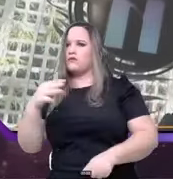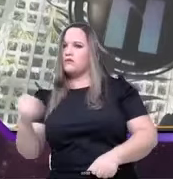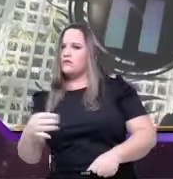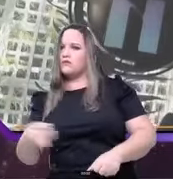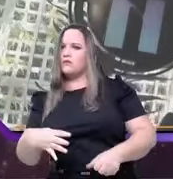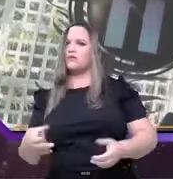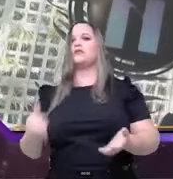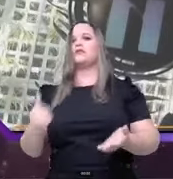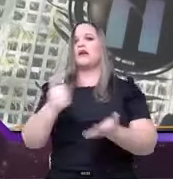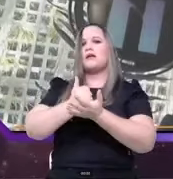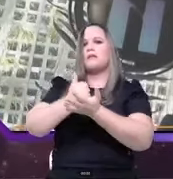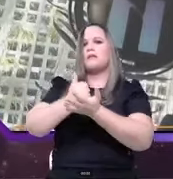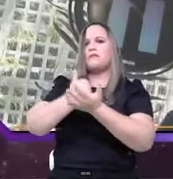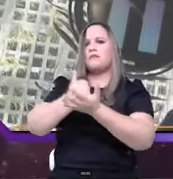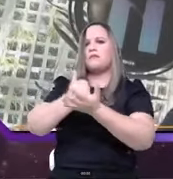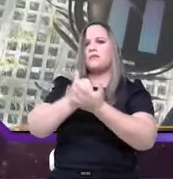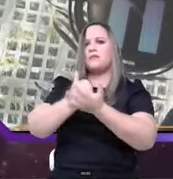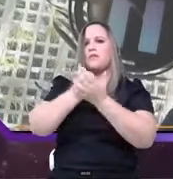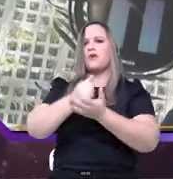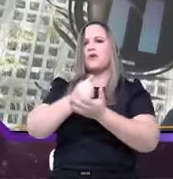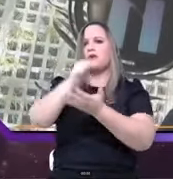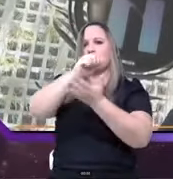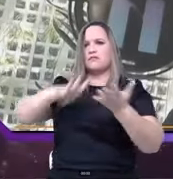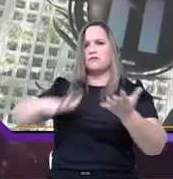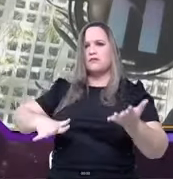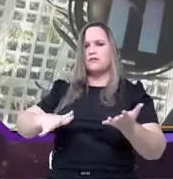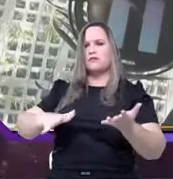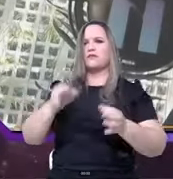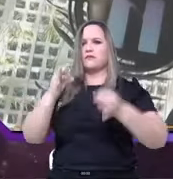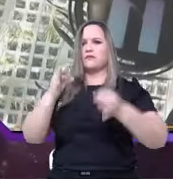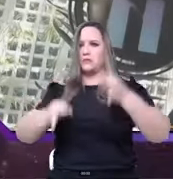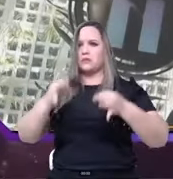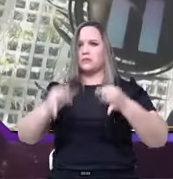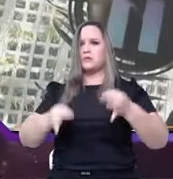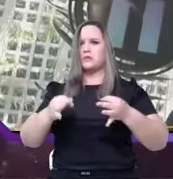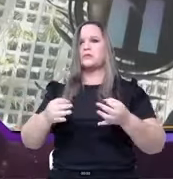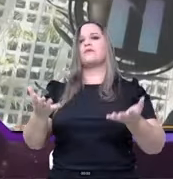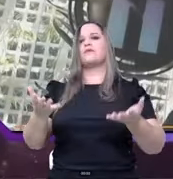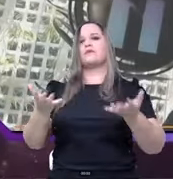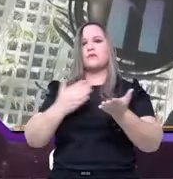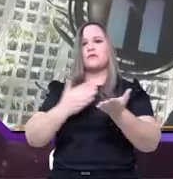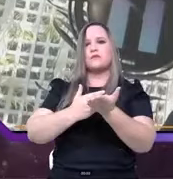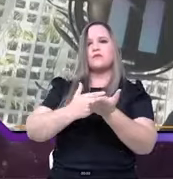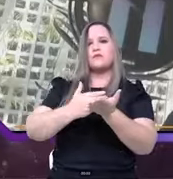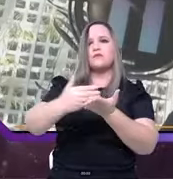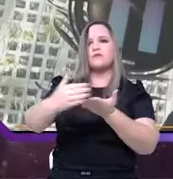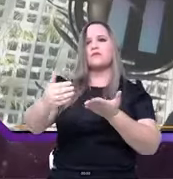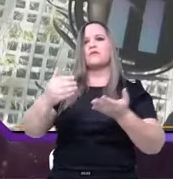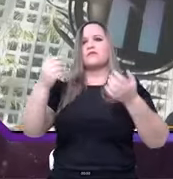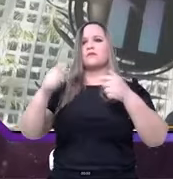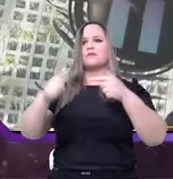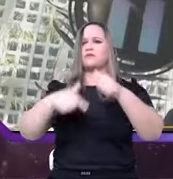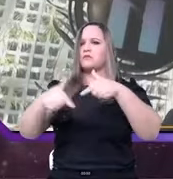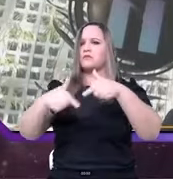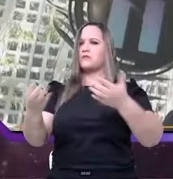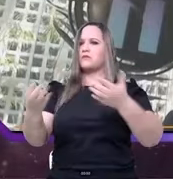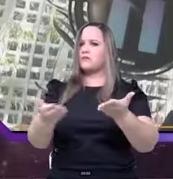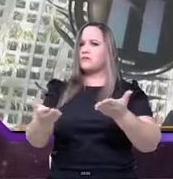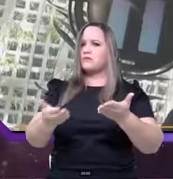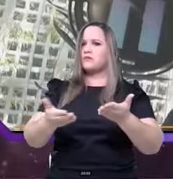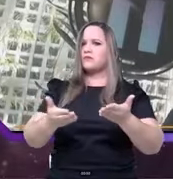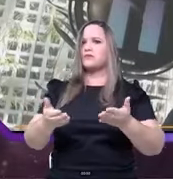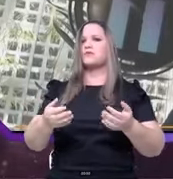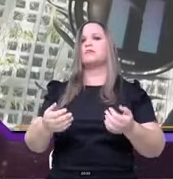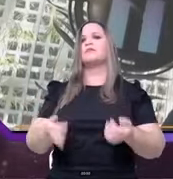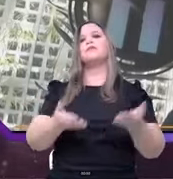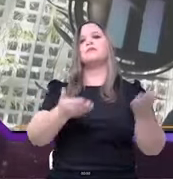Apoio à Atividade Jurisdicional. Gostaria, então, de dar início aos trabalhos de hoje, passando a